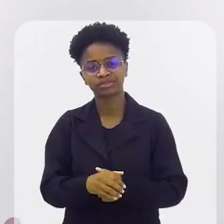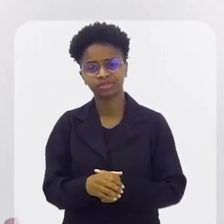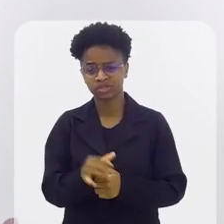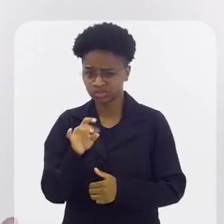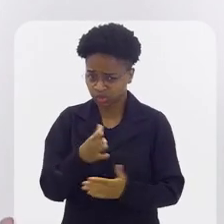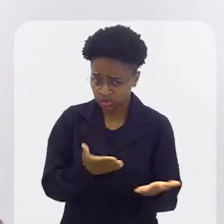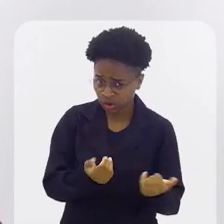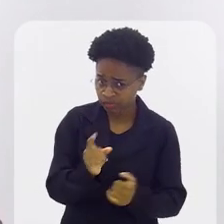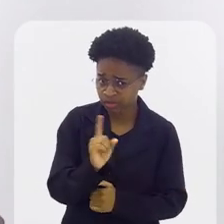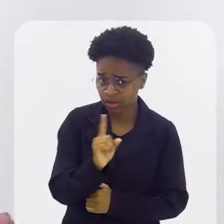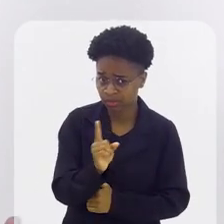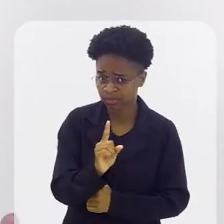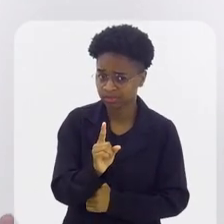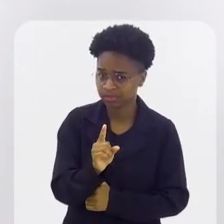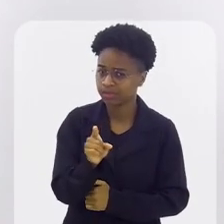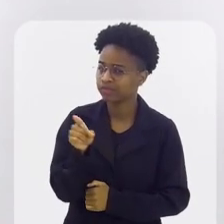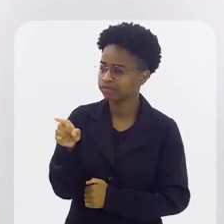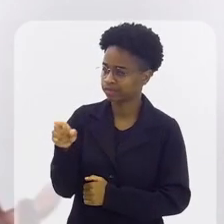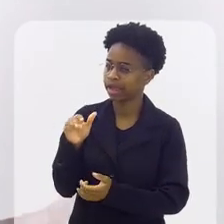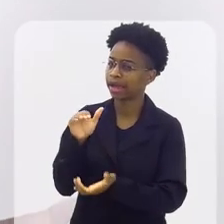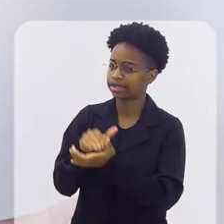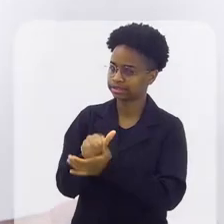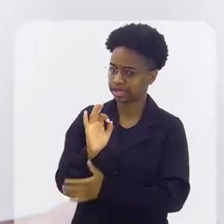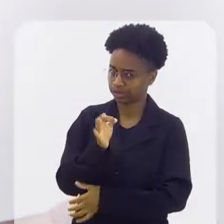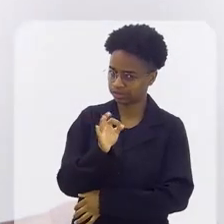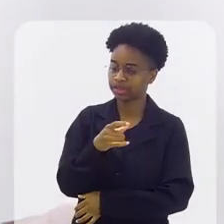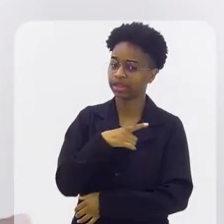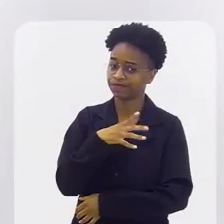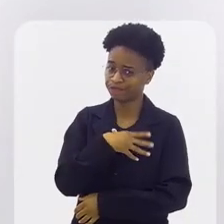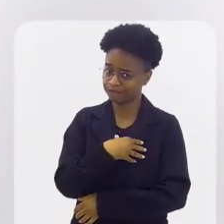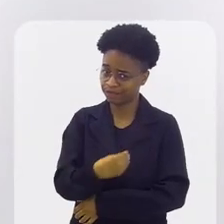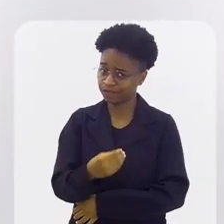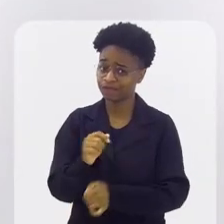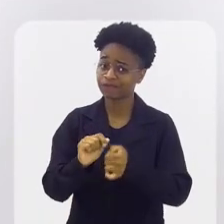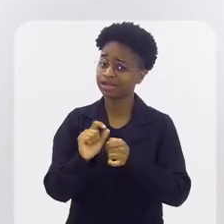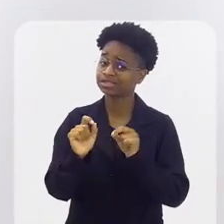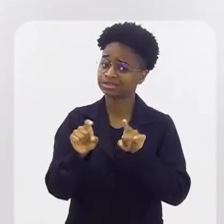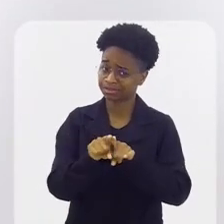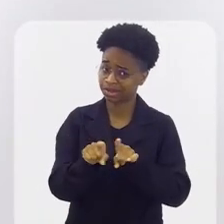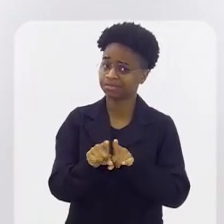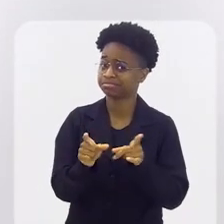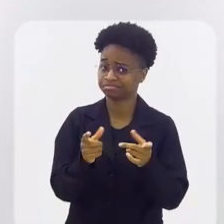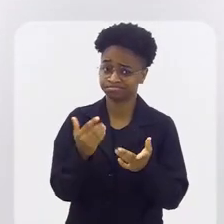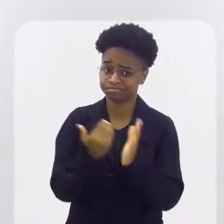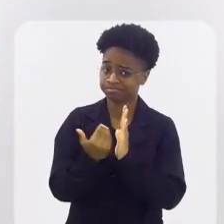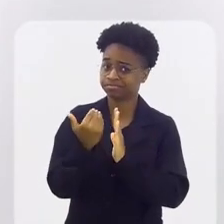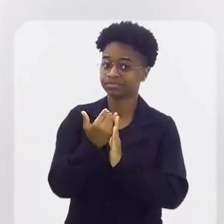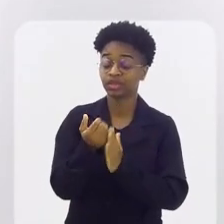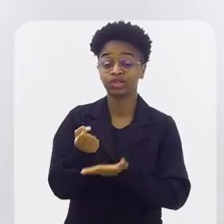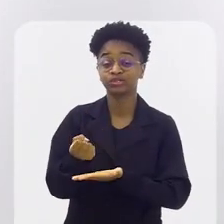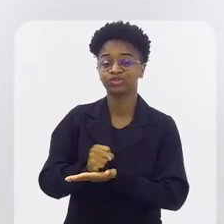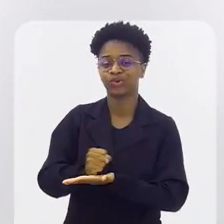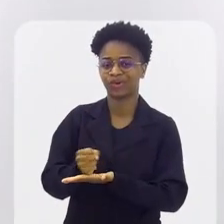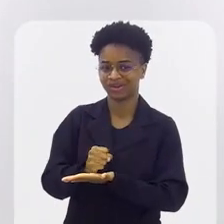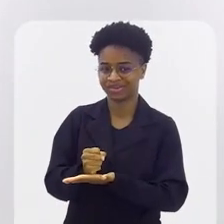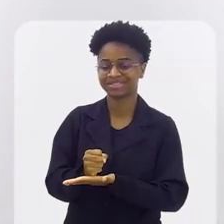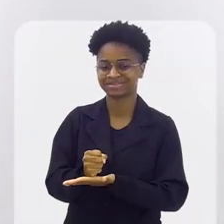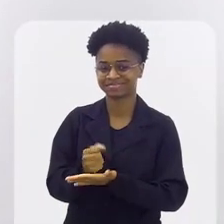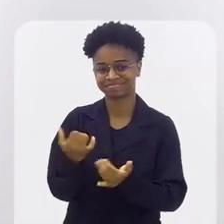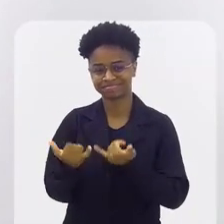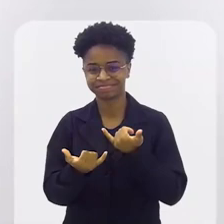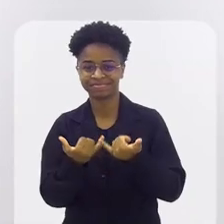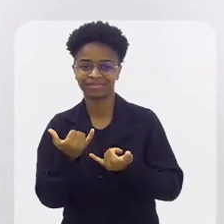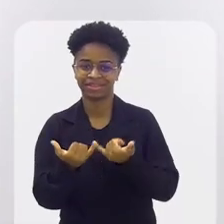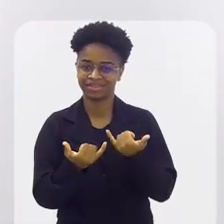faz, gente, hoje em dia? Não só os jovens, porque o Sérgio é casado, tem filhos e faz também muito.